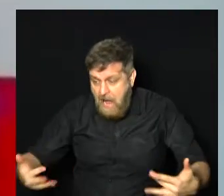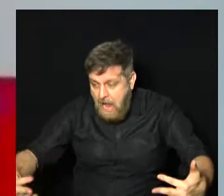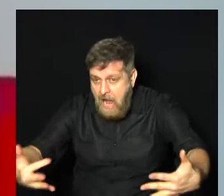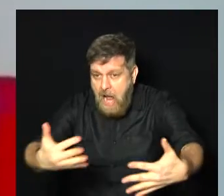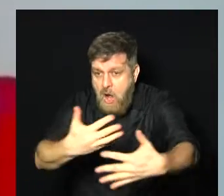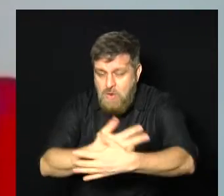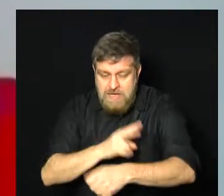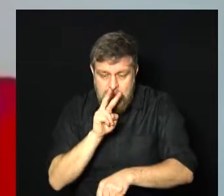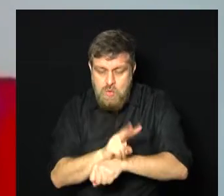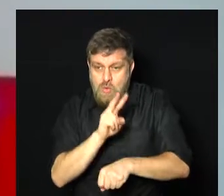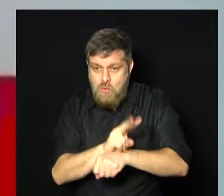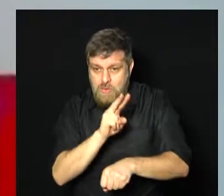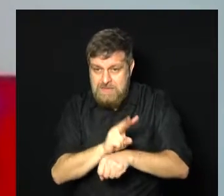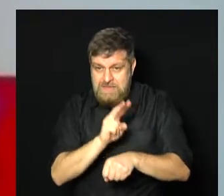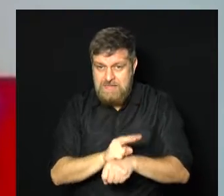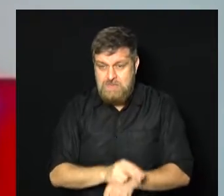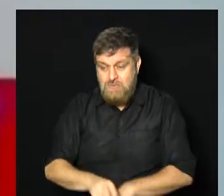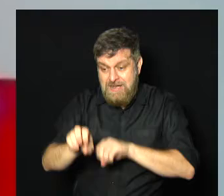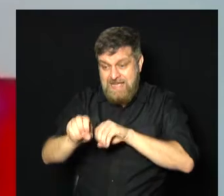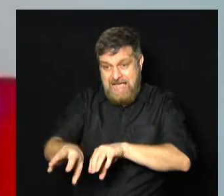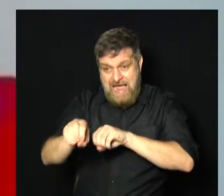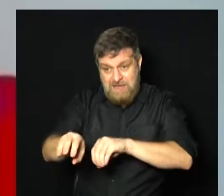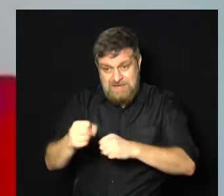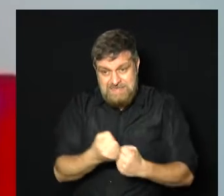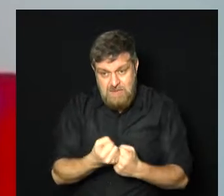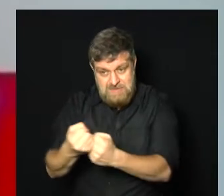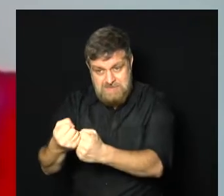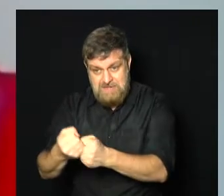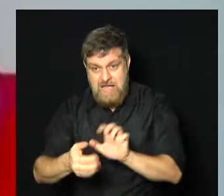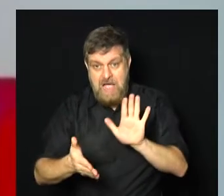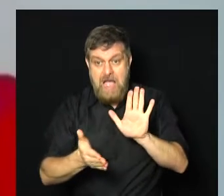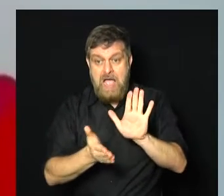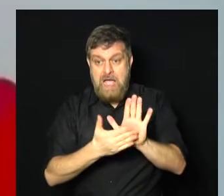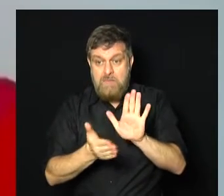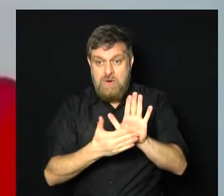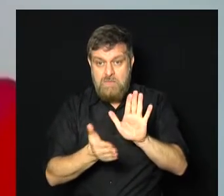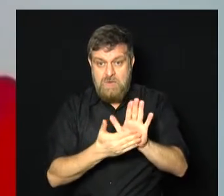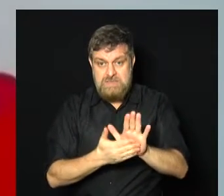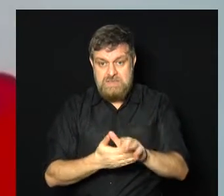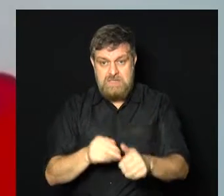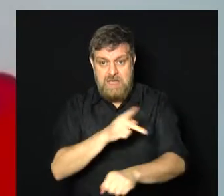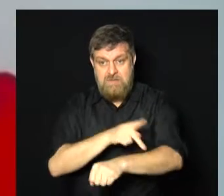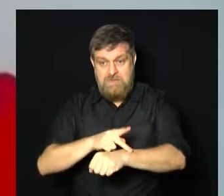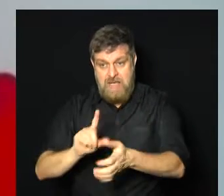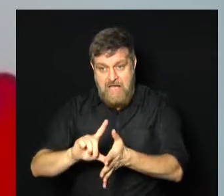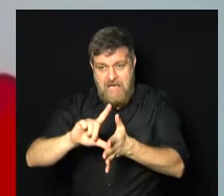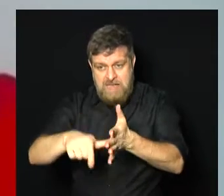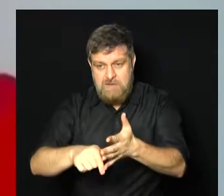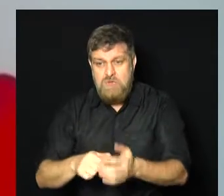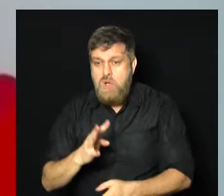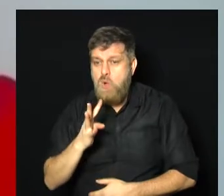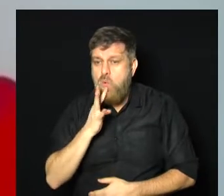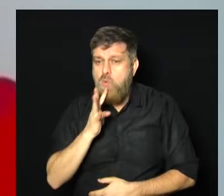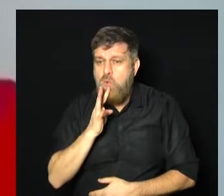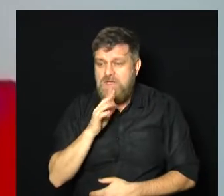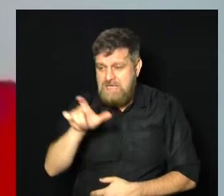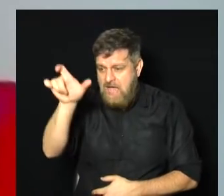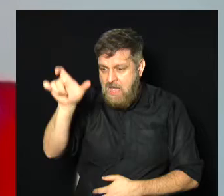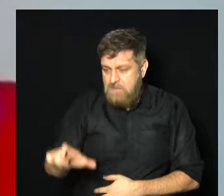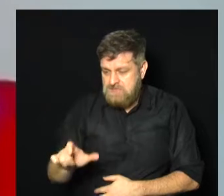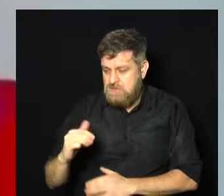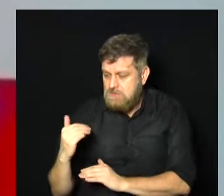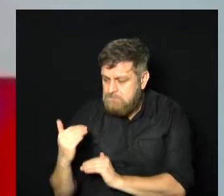auxiliando na educação de crianças, em conformidade com a proposta educacional. Mais à frente. Conhecer e acompanhar o desenvolvimento